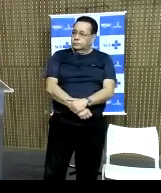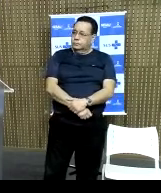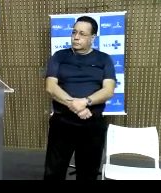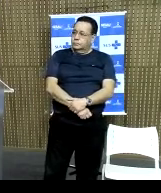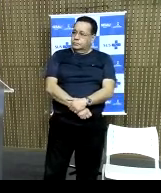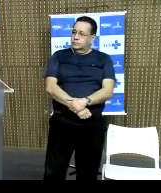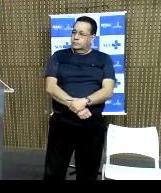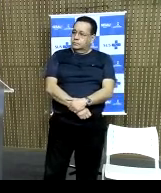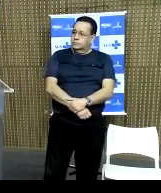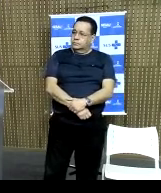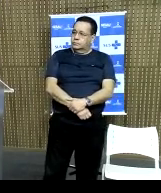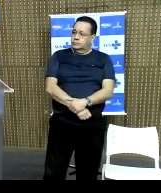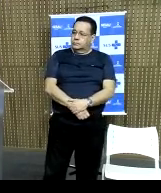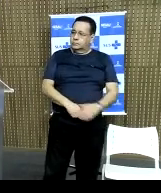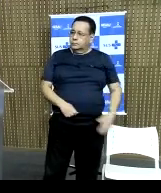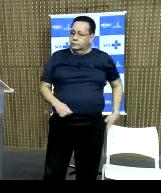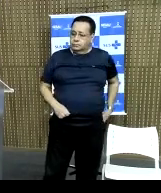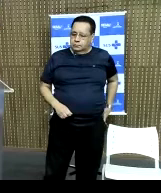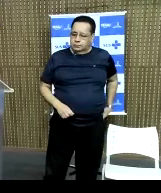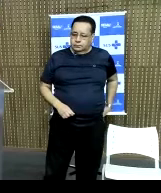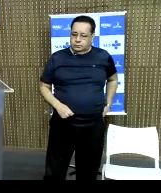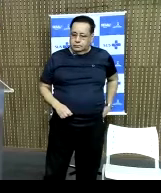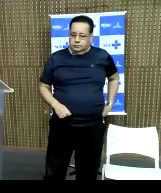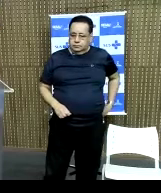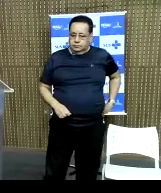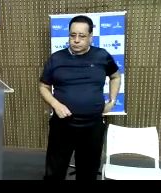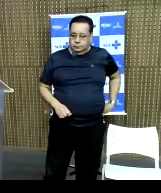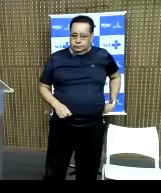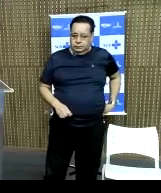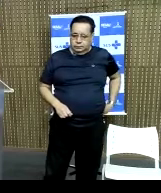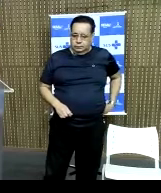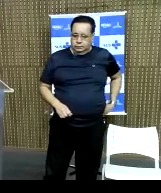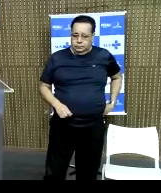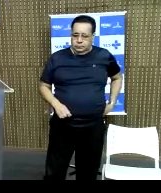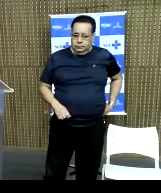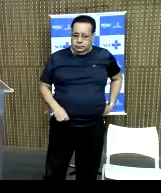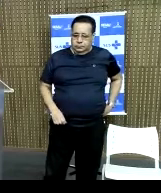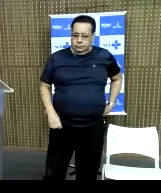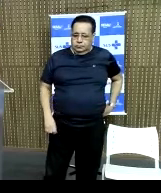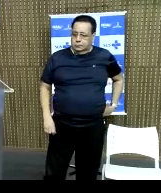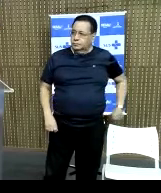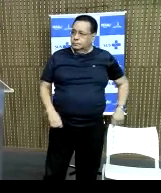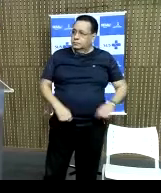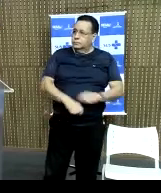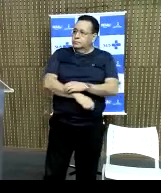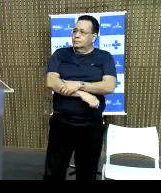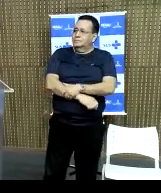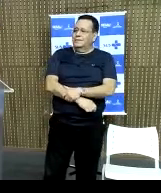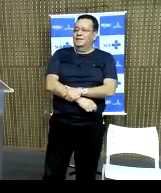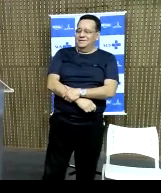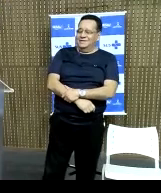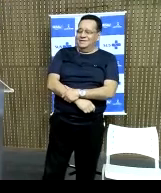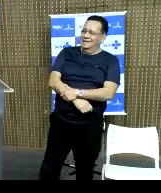Reabilitação pós-Covid foram 7, reuniões para discussão de casos, 33, a maioria de saúde mental com a assistente social Ana, que